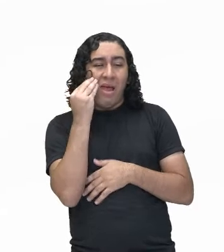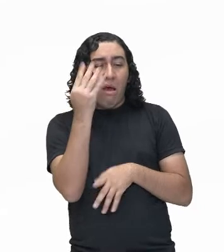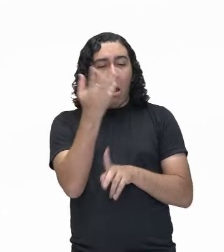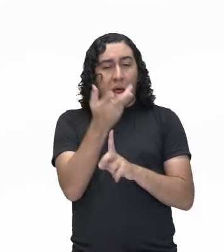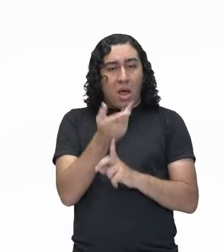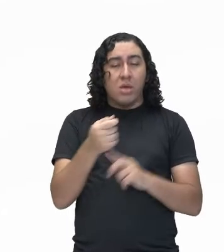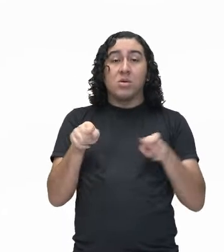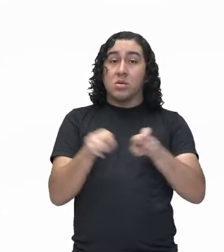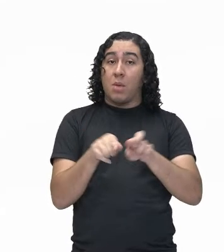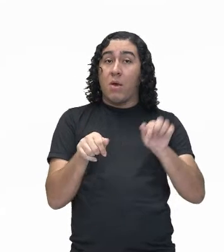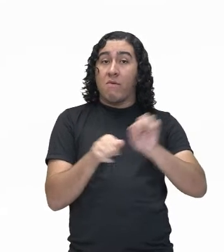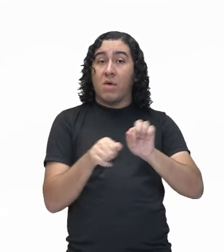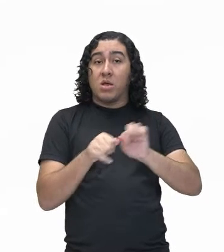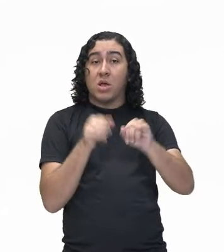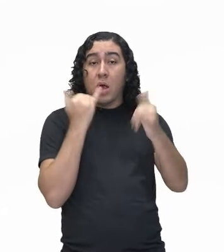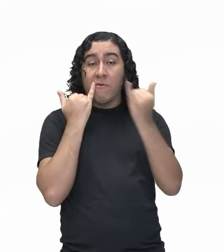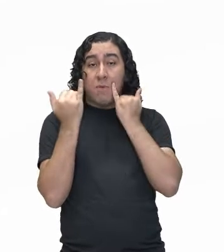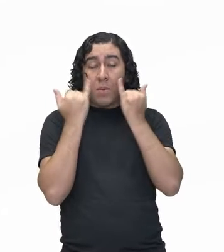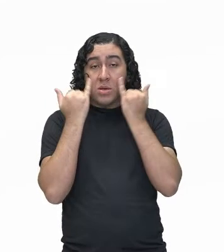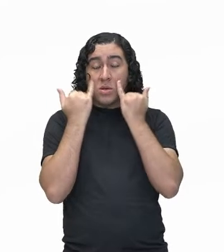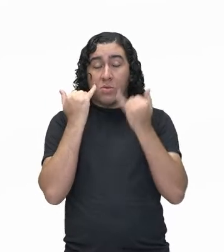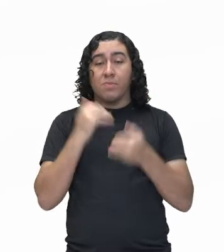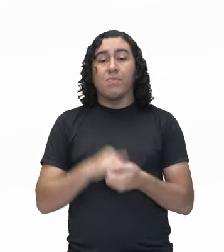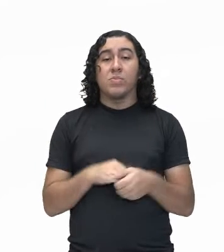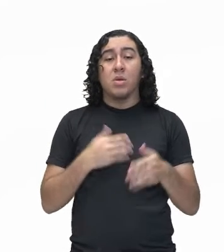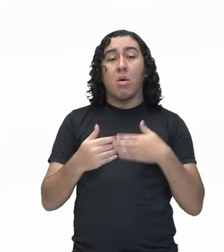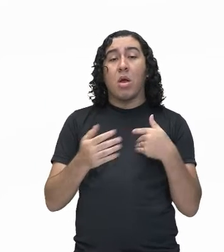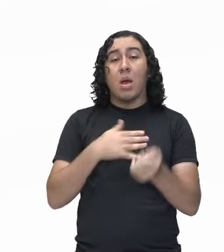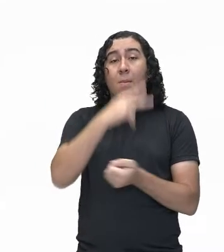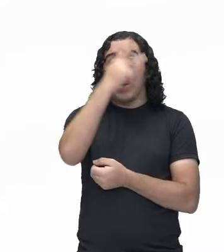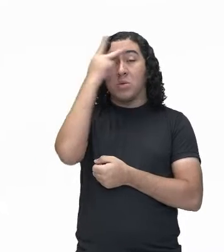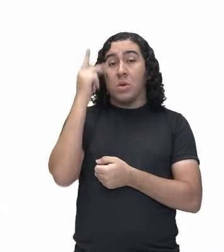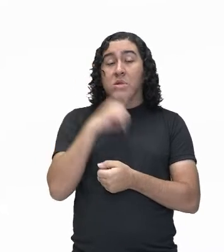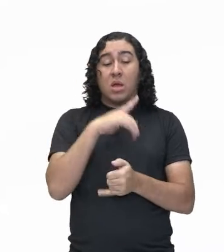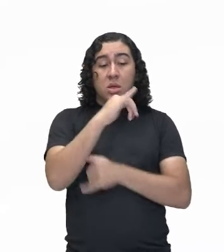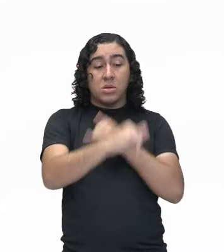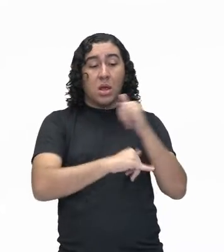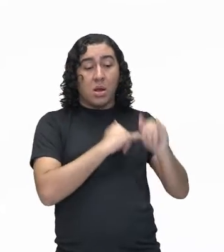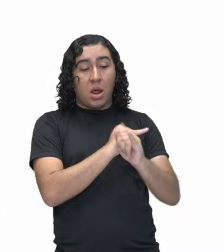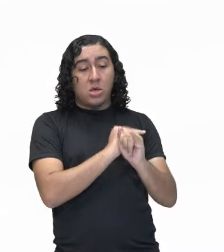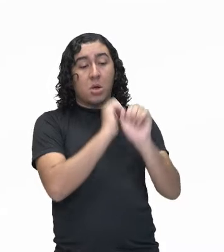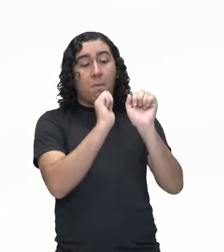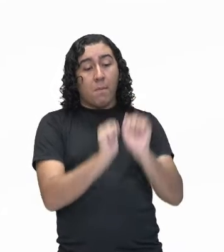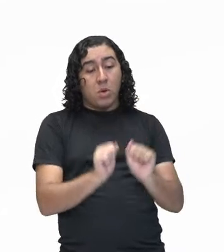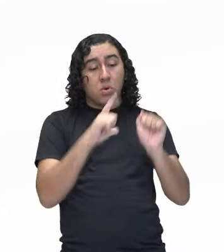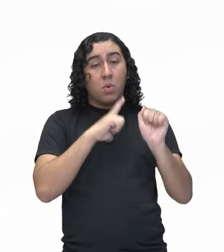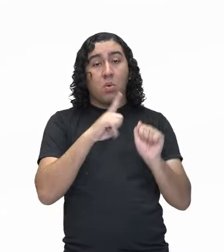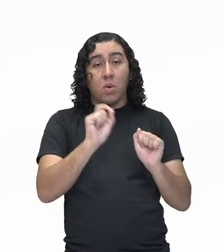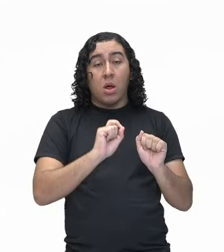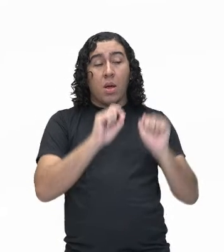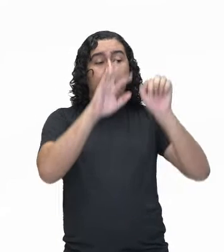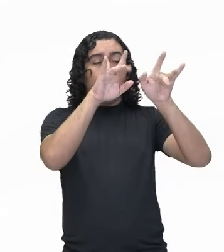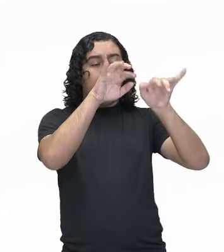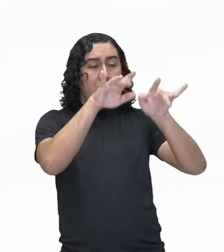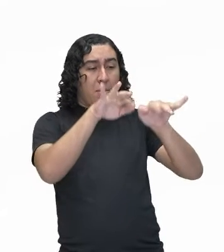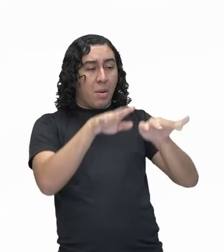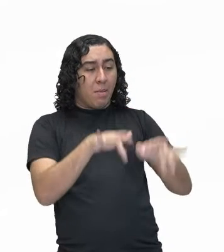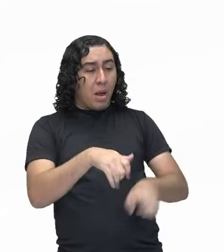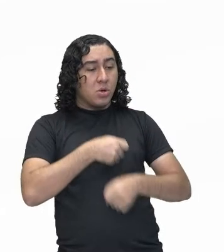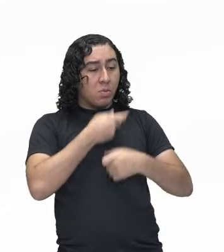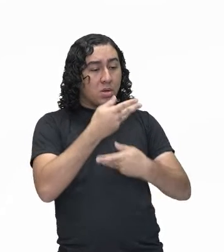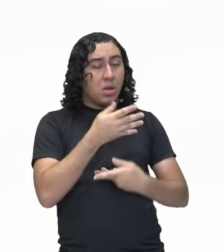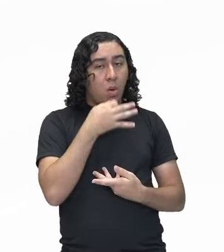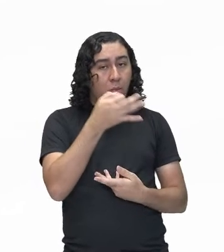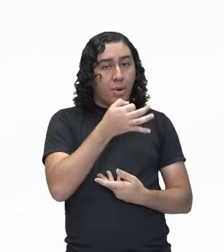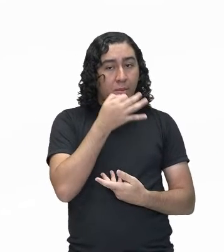produz informação. Qualquer pessoa conectada à internet pode se